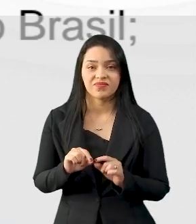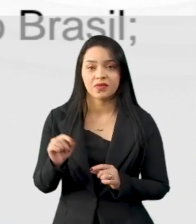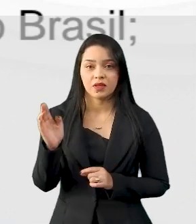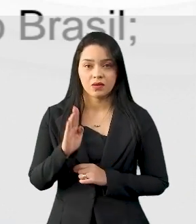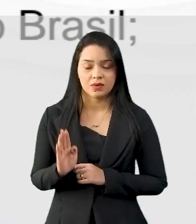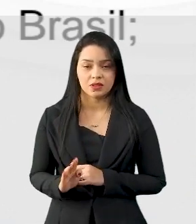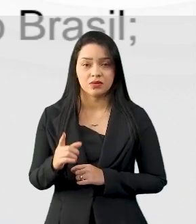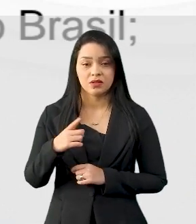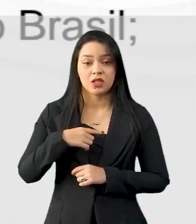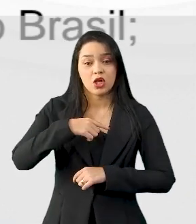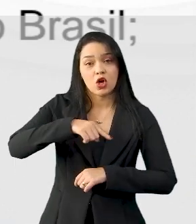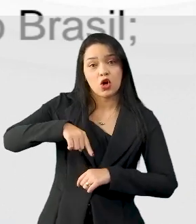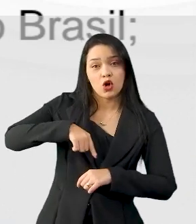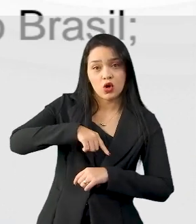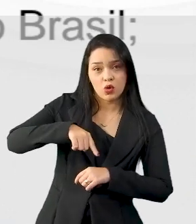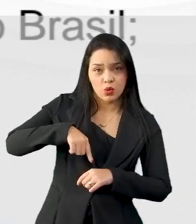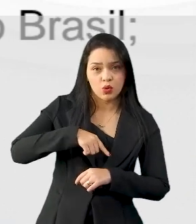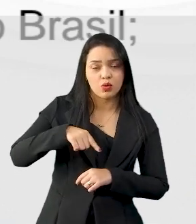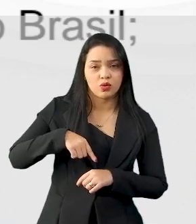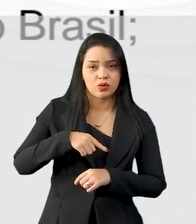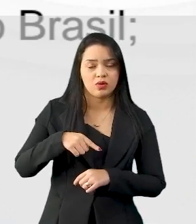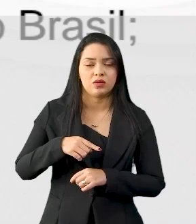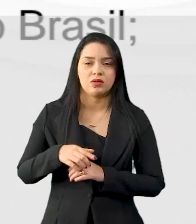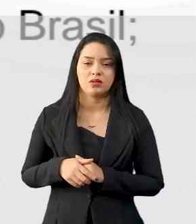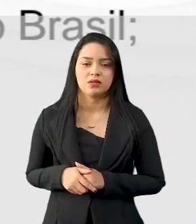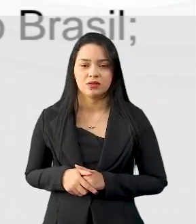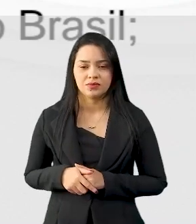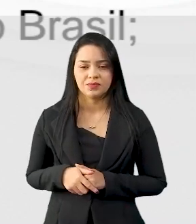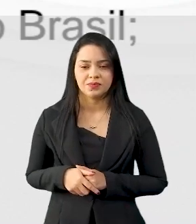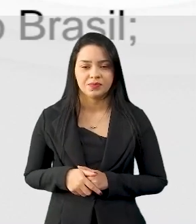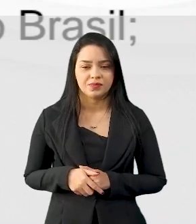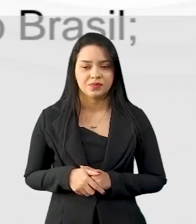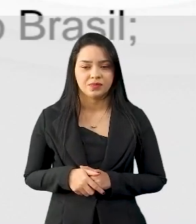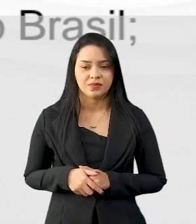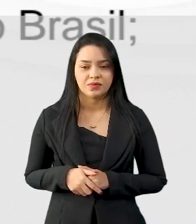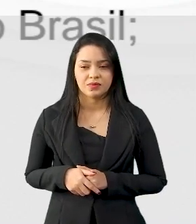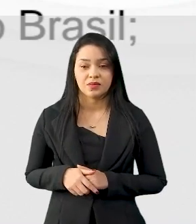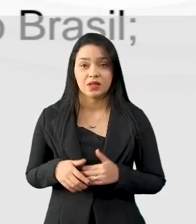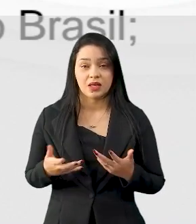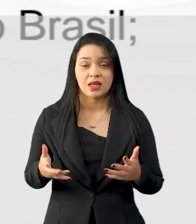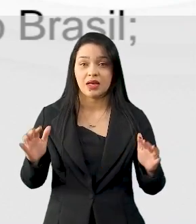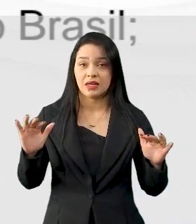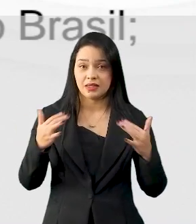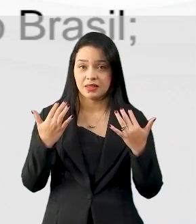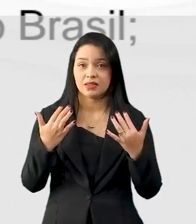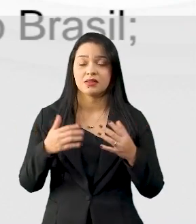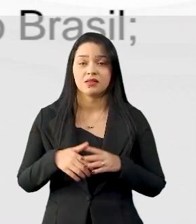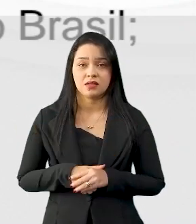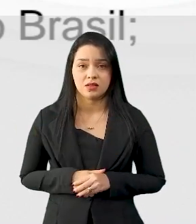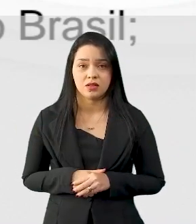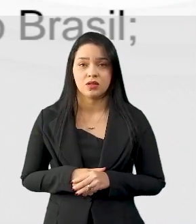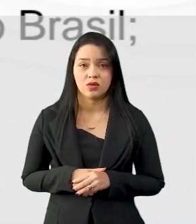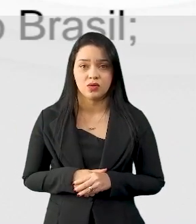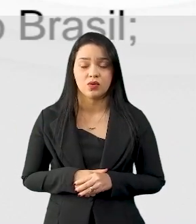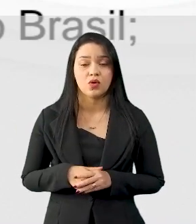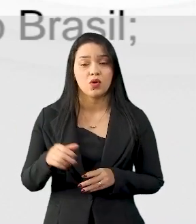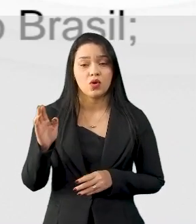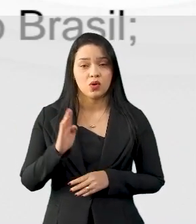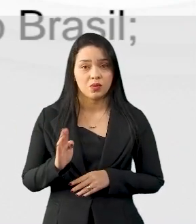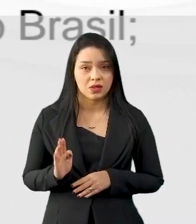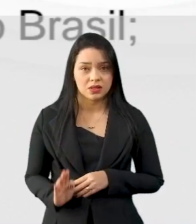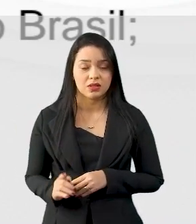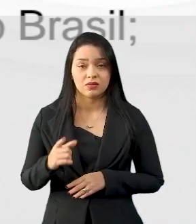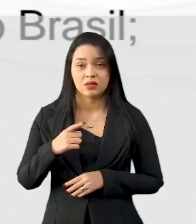tenha horas diversas no seu território. E aí, muita atenção, gente. O Brasil, ele